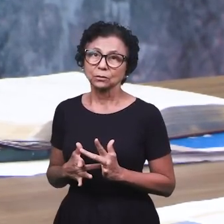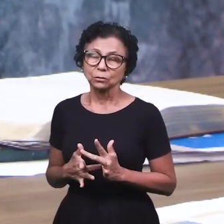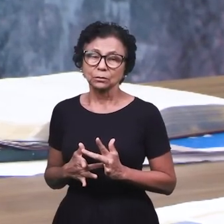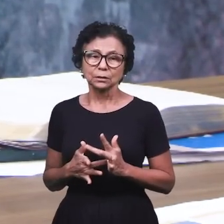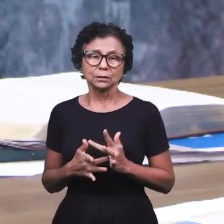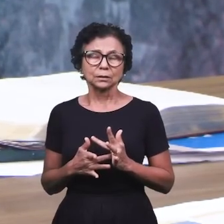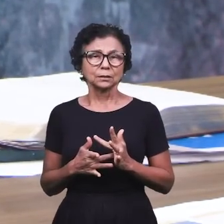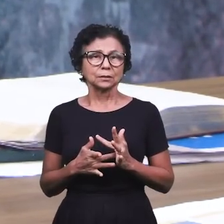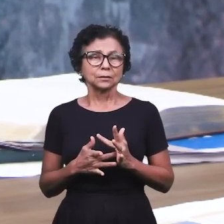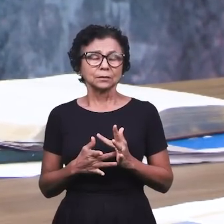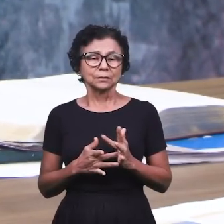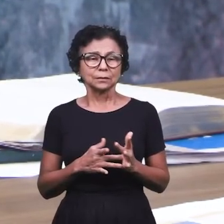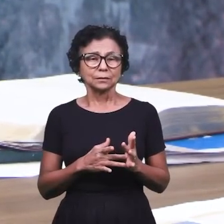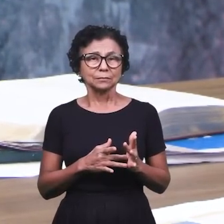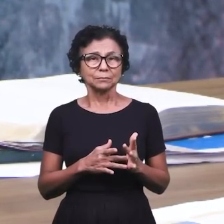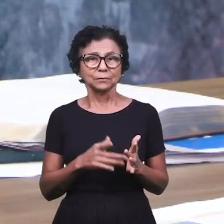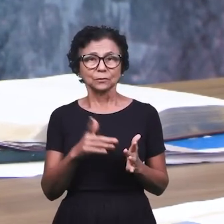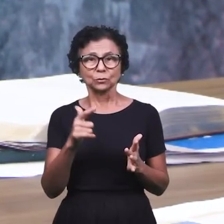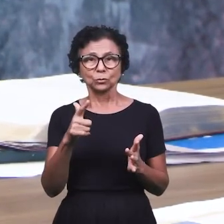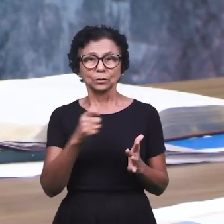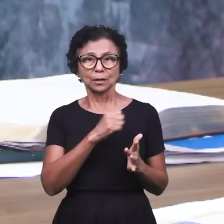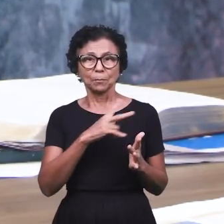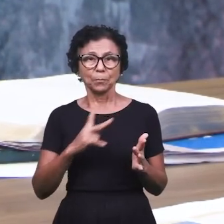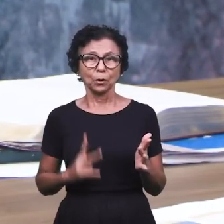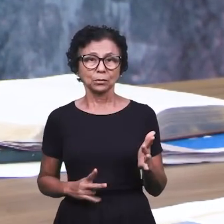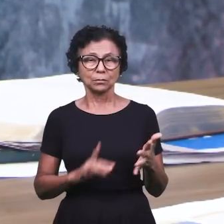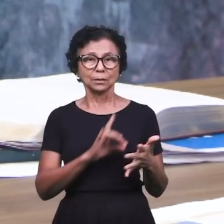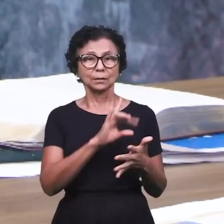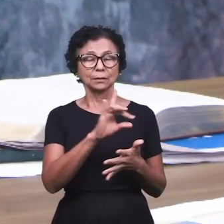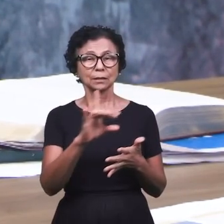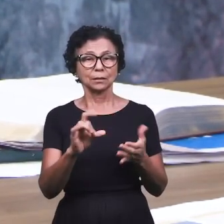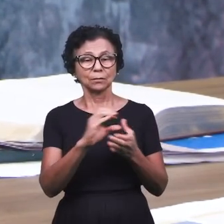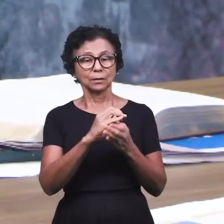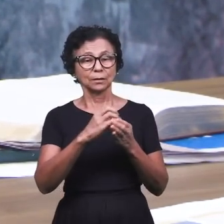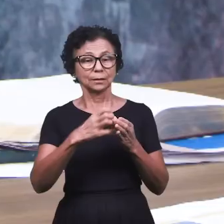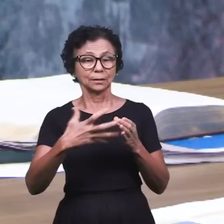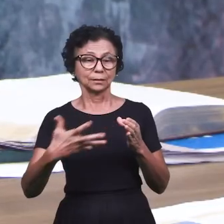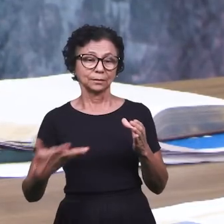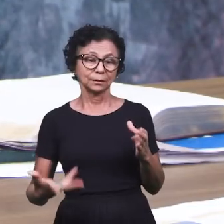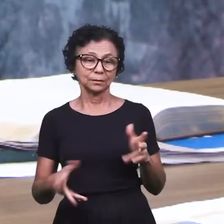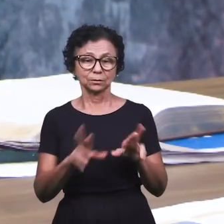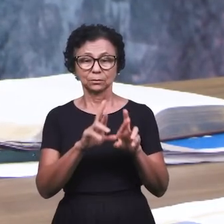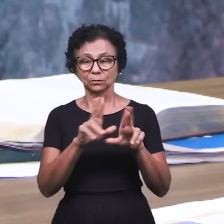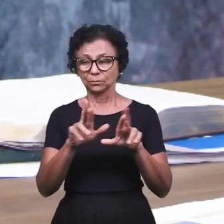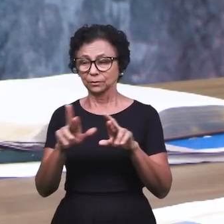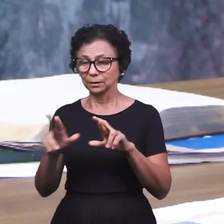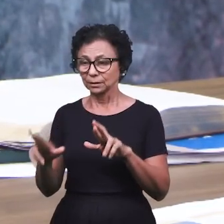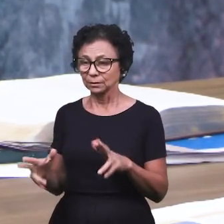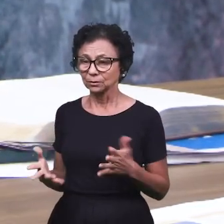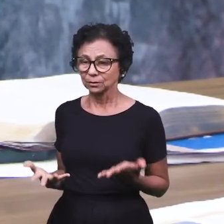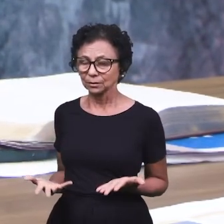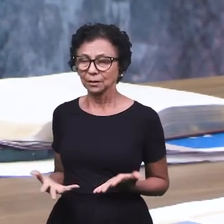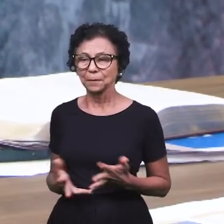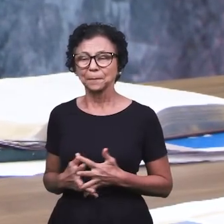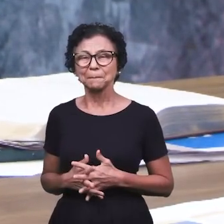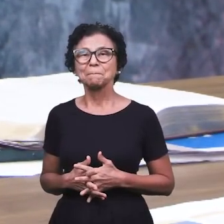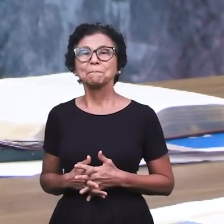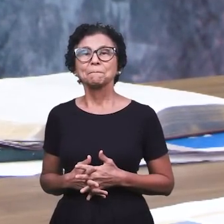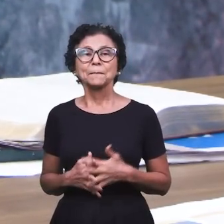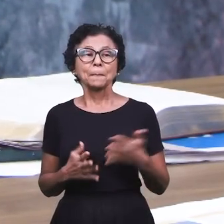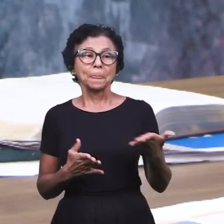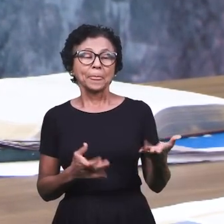variadas características, a condição, pela graça do Senhor Jesus, pela operação do Espírito Santo, de